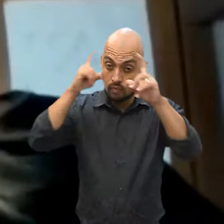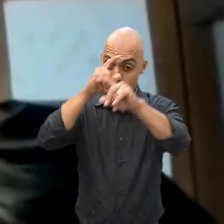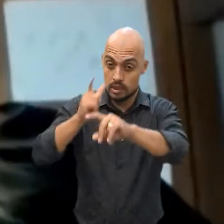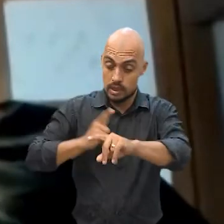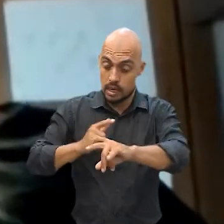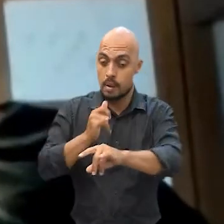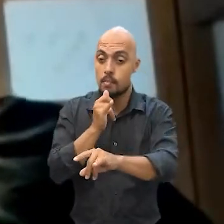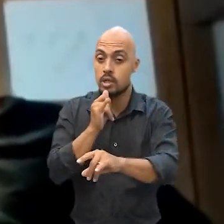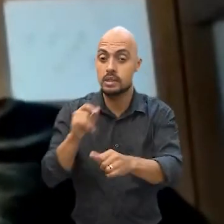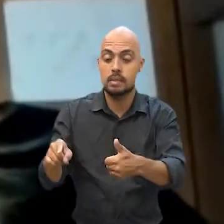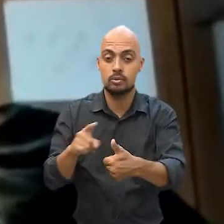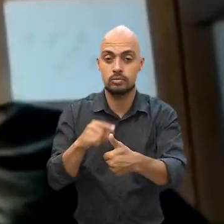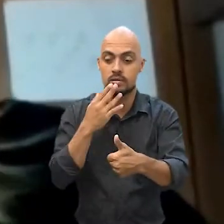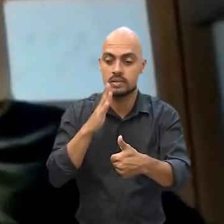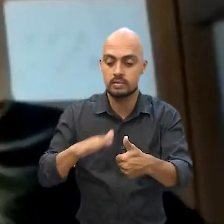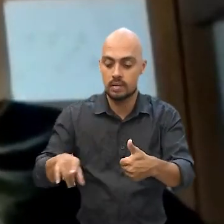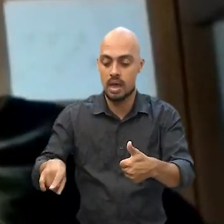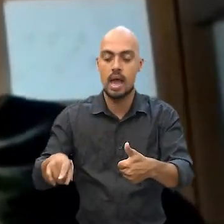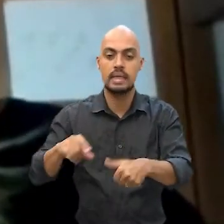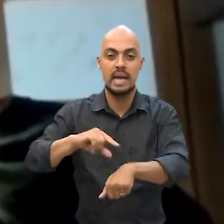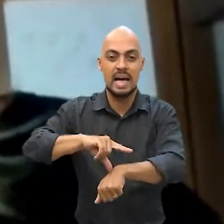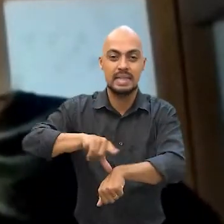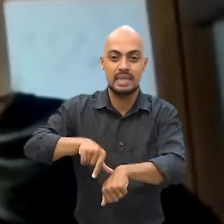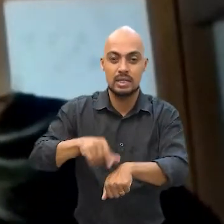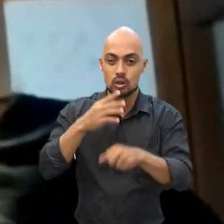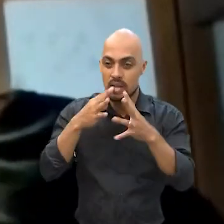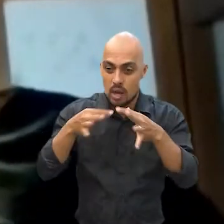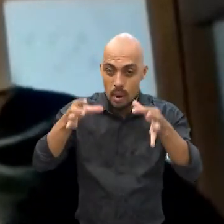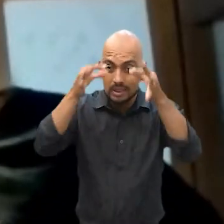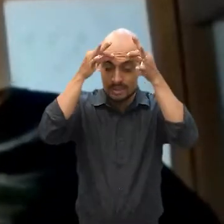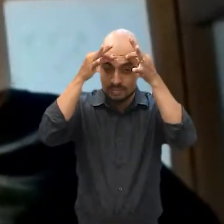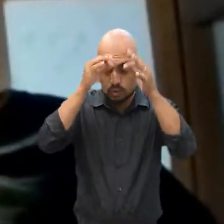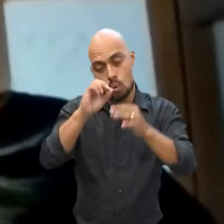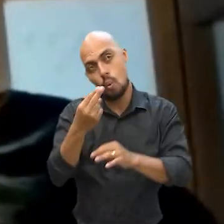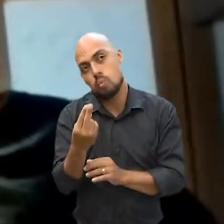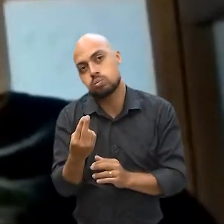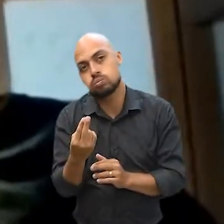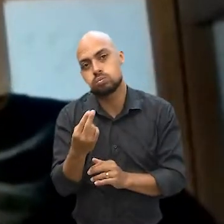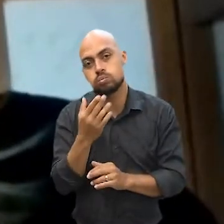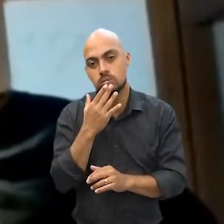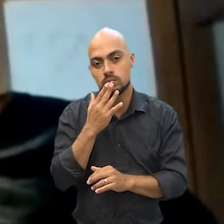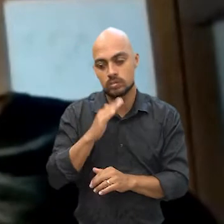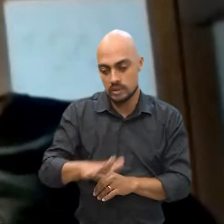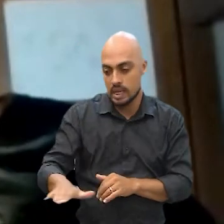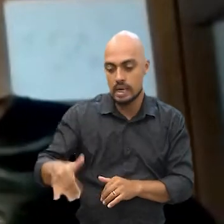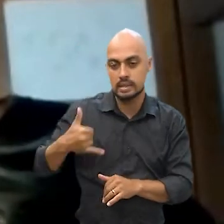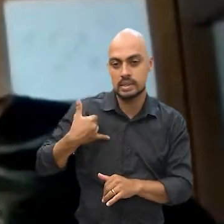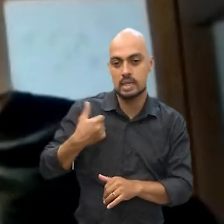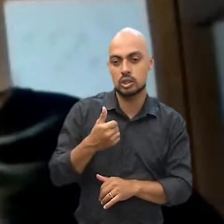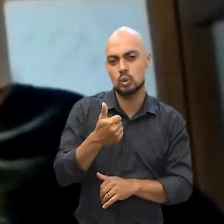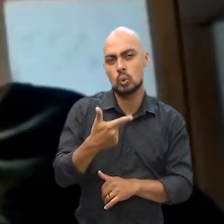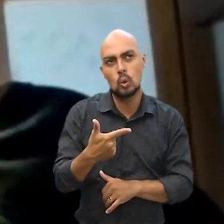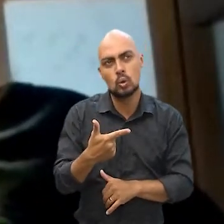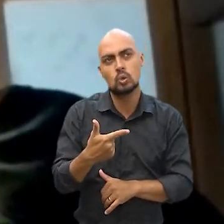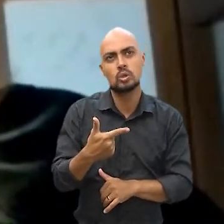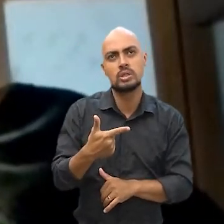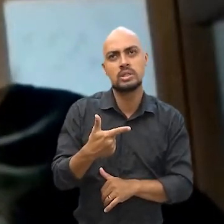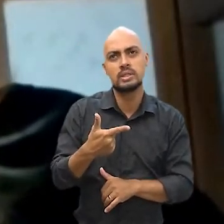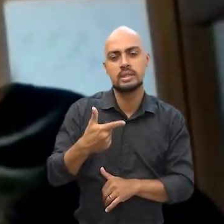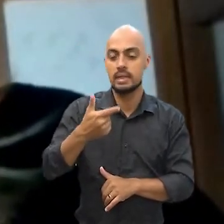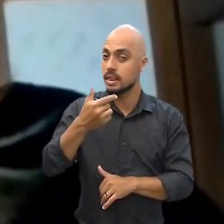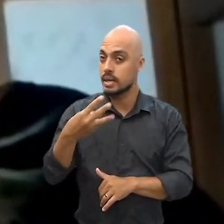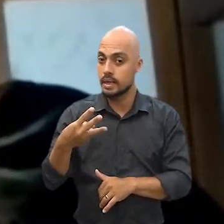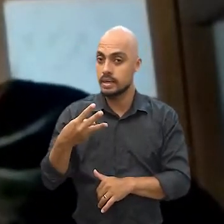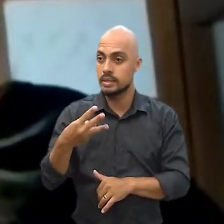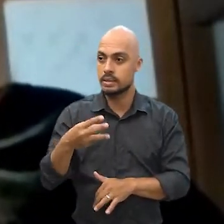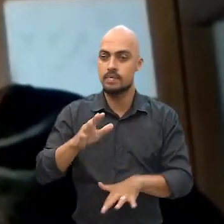exemplo, um pequenininho com atraso de linguagem aí, né? Ou uma criança pequena de 2, 3, 4 aninhos. A dificuldade que os pais